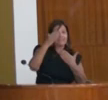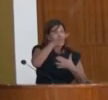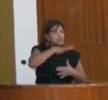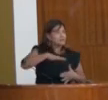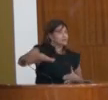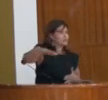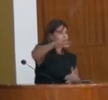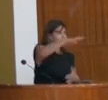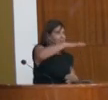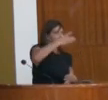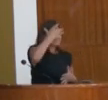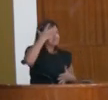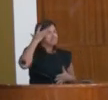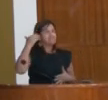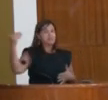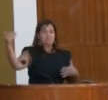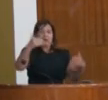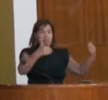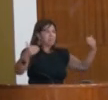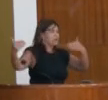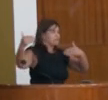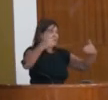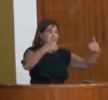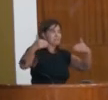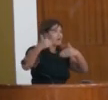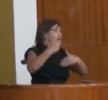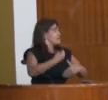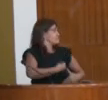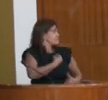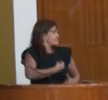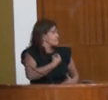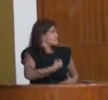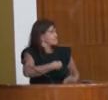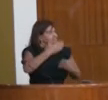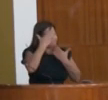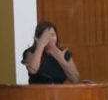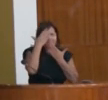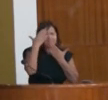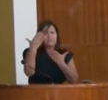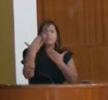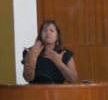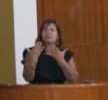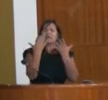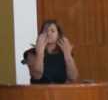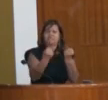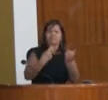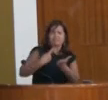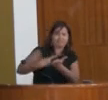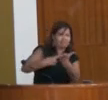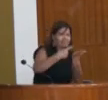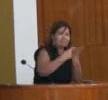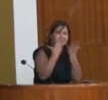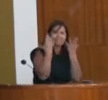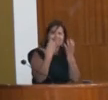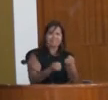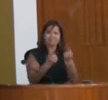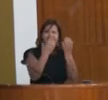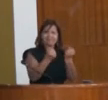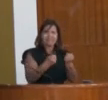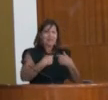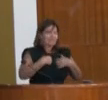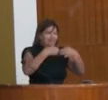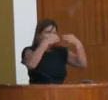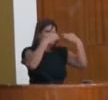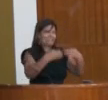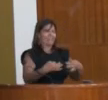todas e todos aqui presentes. Obrigado por aceitarem nosso convite. Tenho certeza que vai ser uma